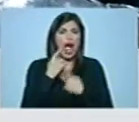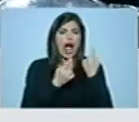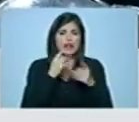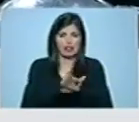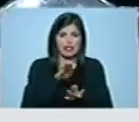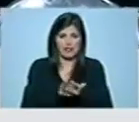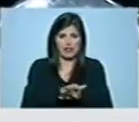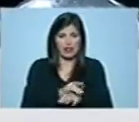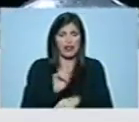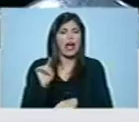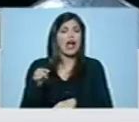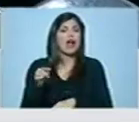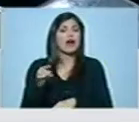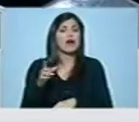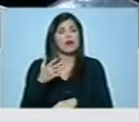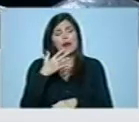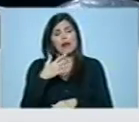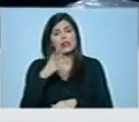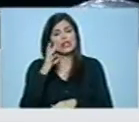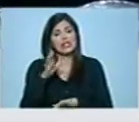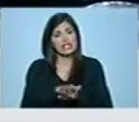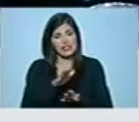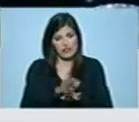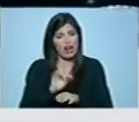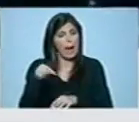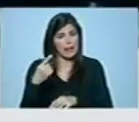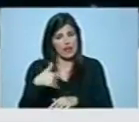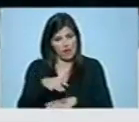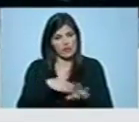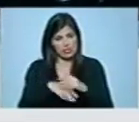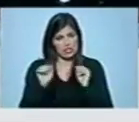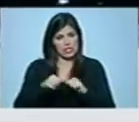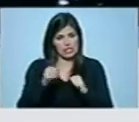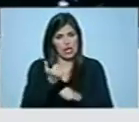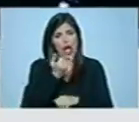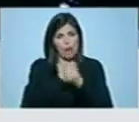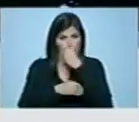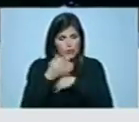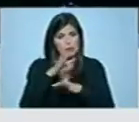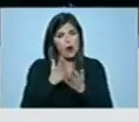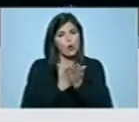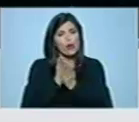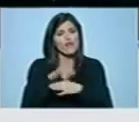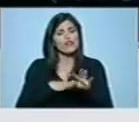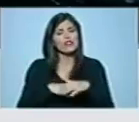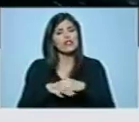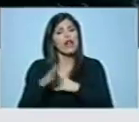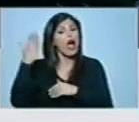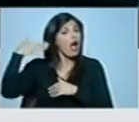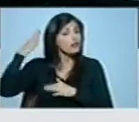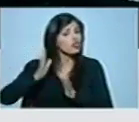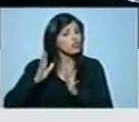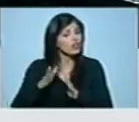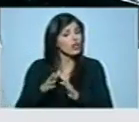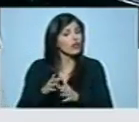amanhã? Por acaso, na terça de carnaval vamos fazer, amanhã vamos fazer, ao almoço. Mas também continuamos a fazer aquilo que nós tínhamos tradição. Que